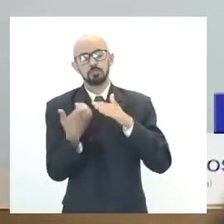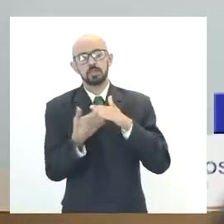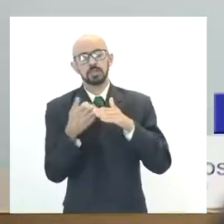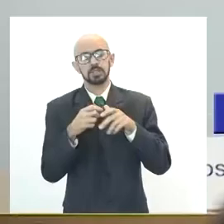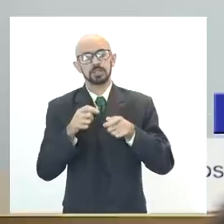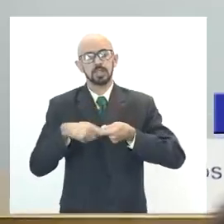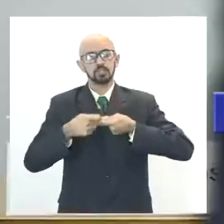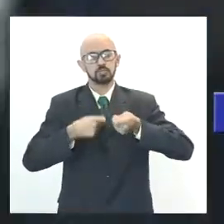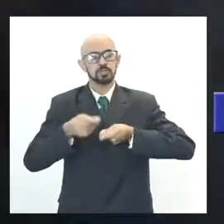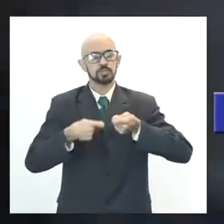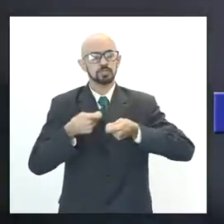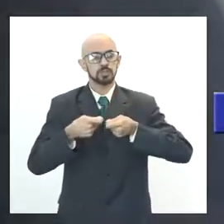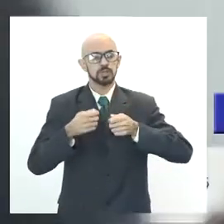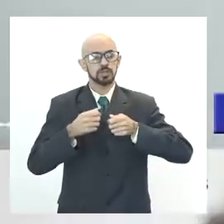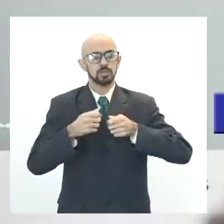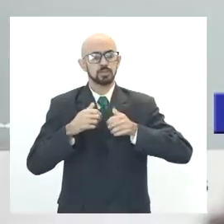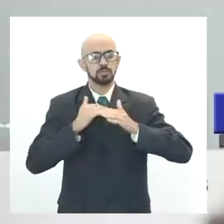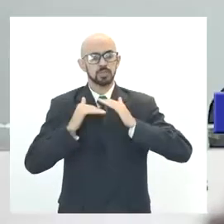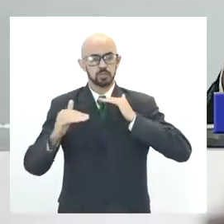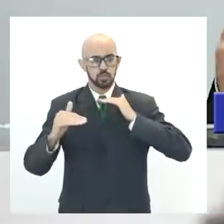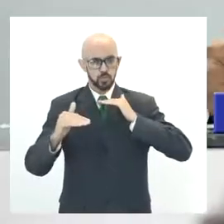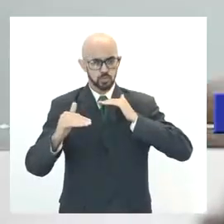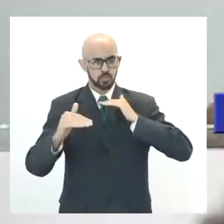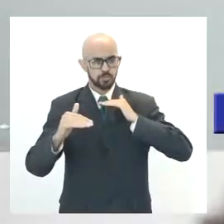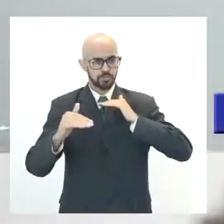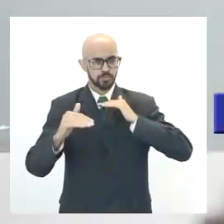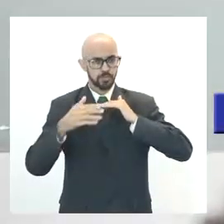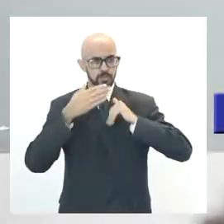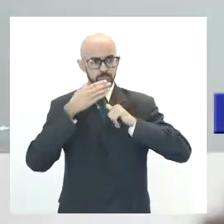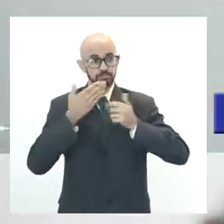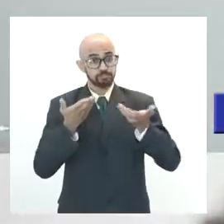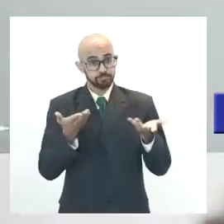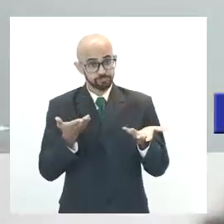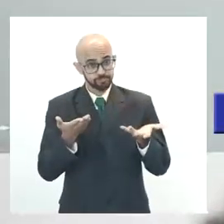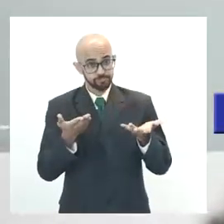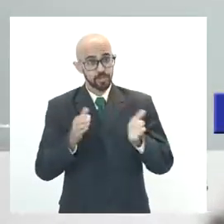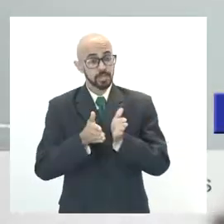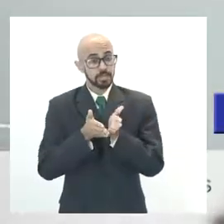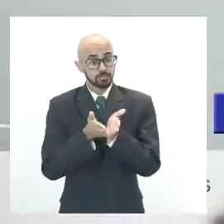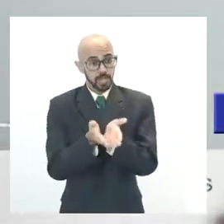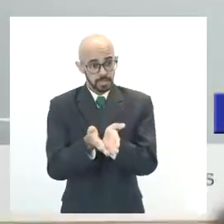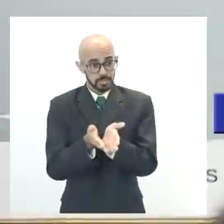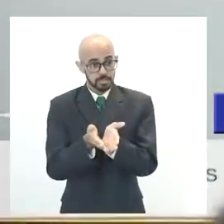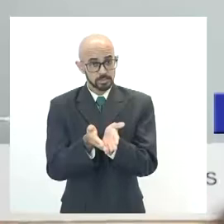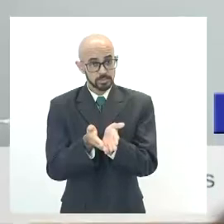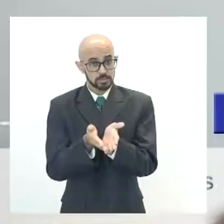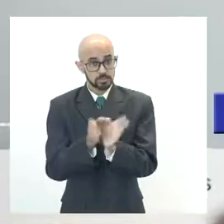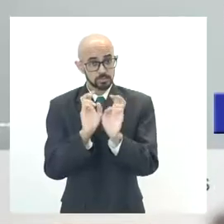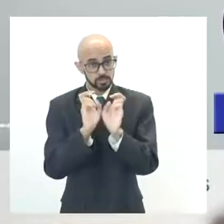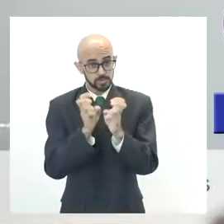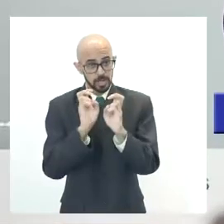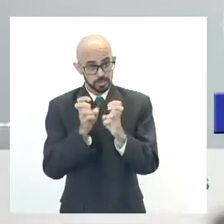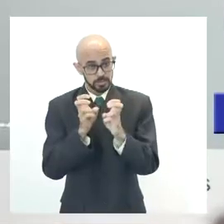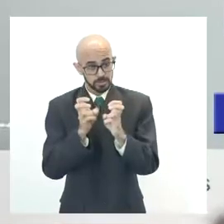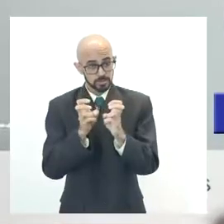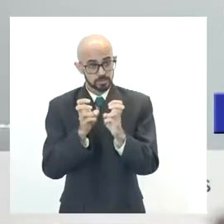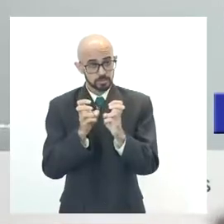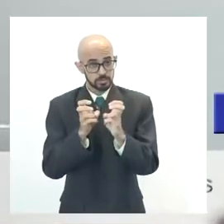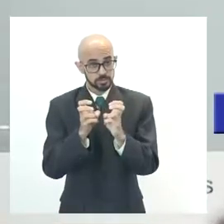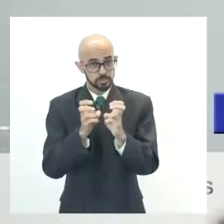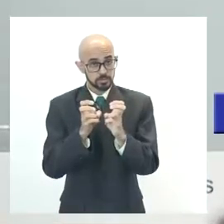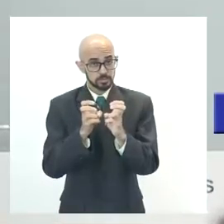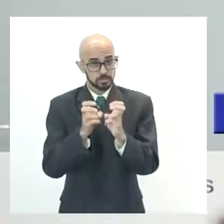o metrô Qual é o consórcio então é qual é o e as barcas e os trens ver